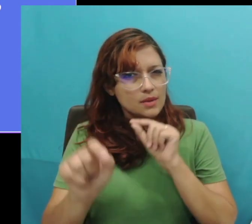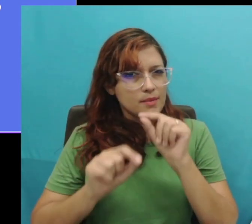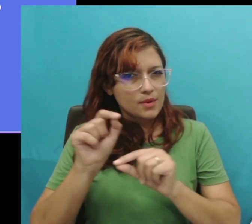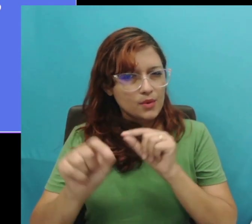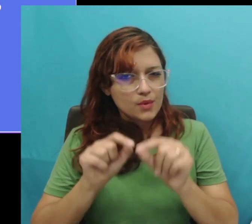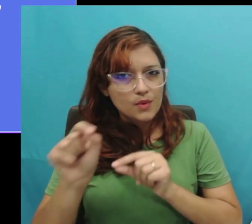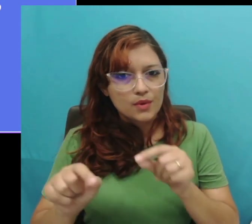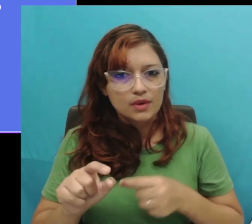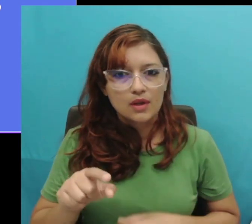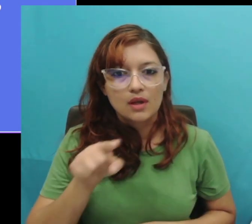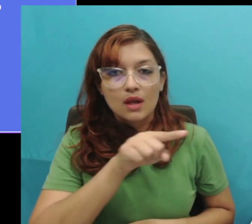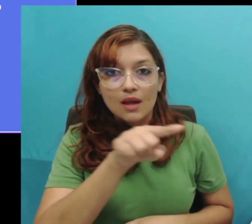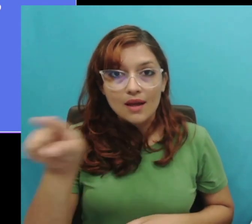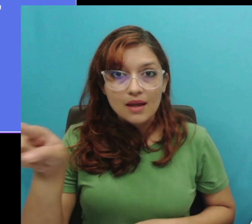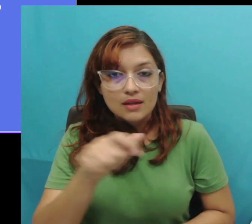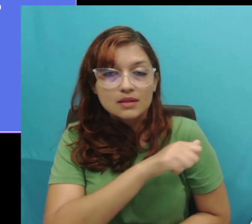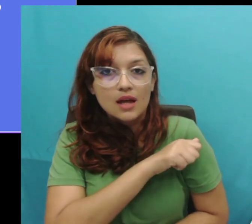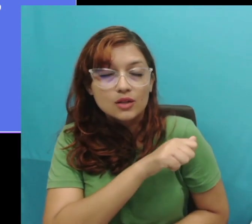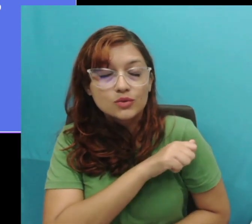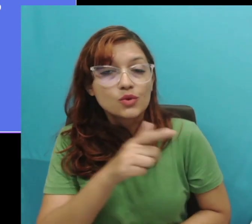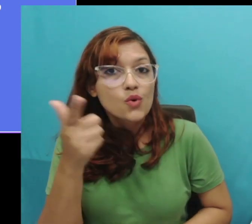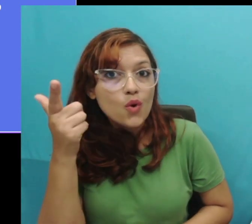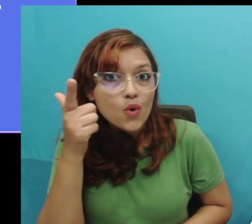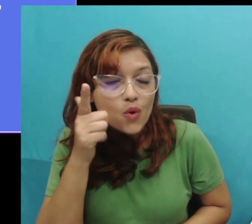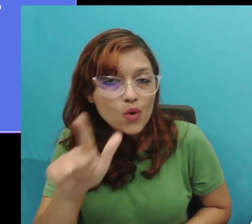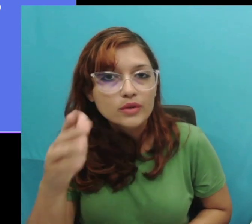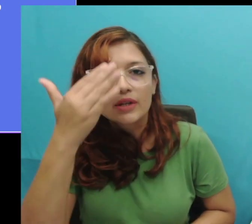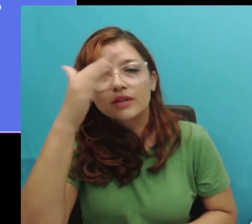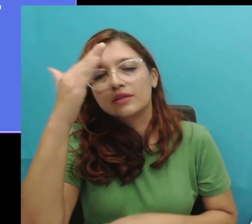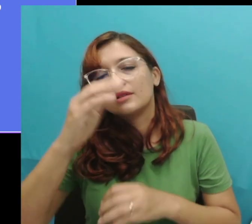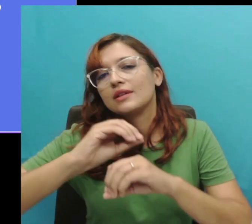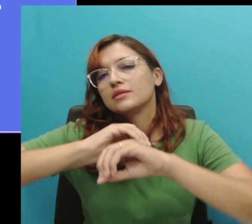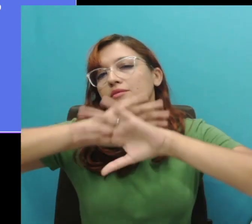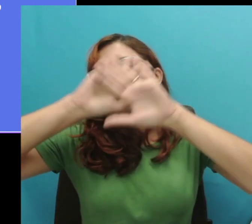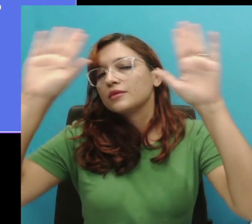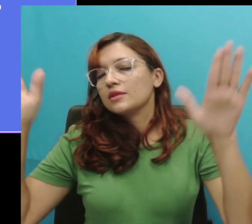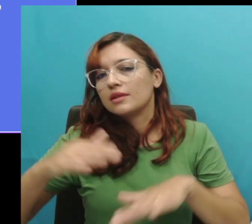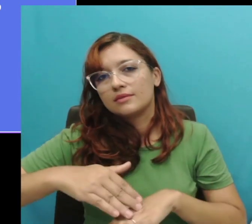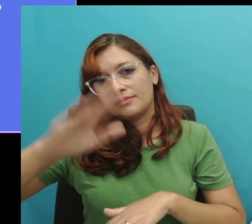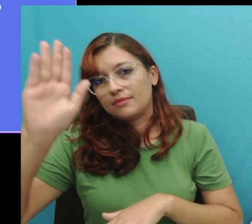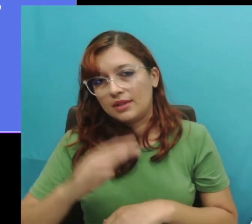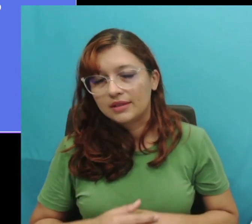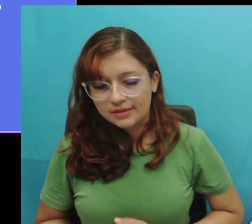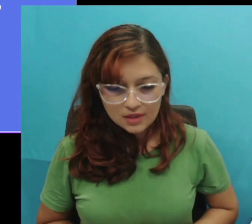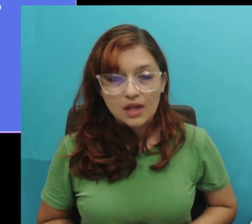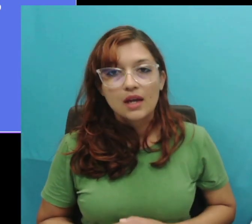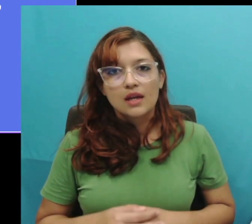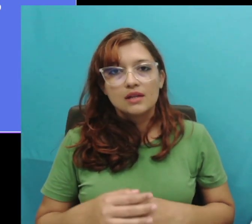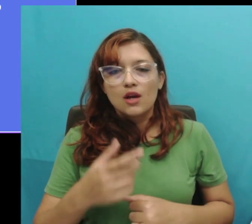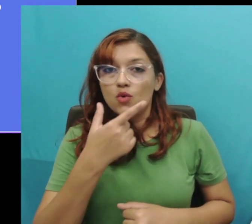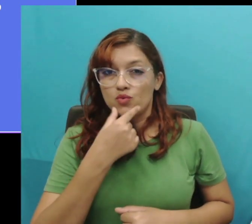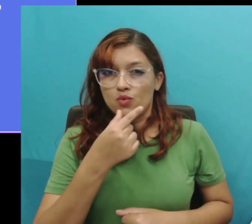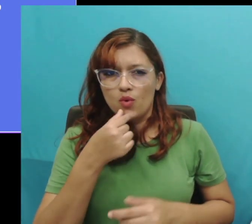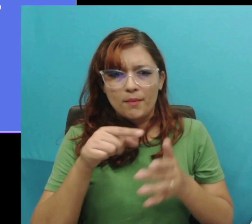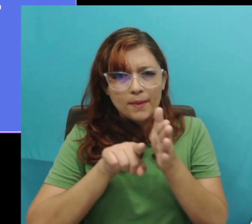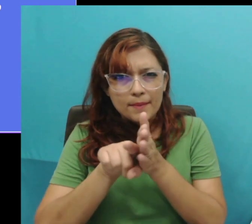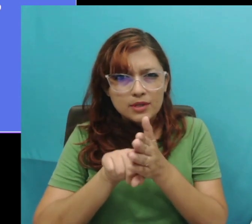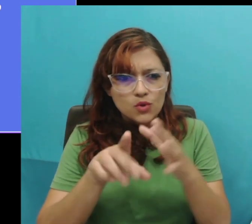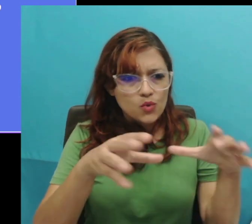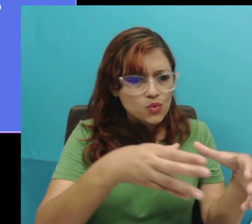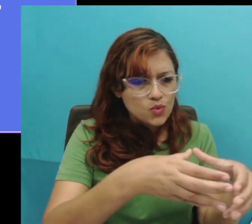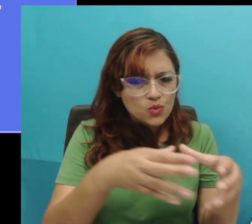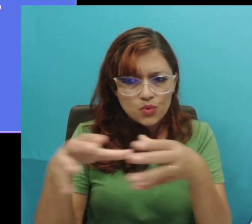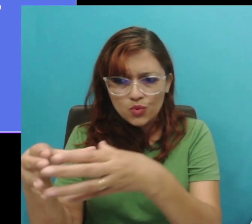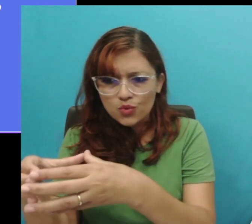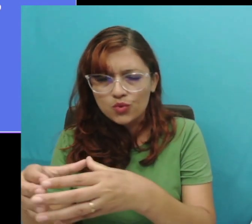Nessa pesquisa, os autores perceberam que os alunos conseguem entender melhor.